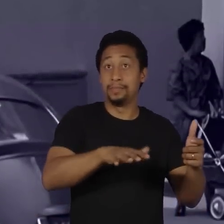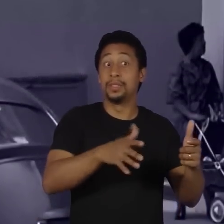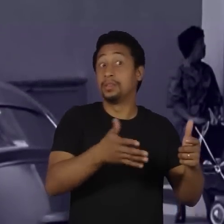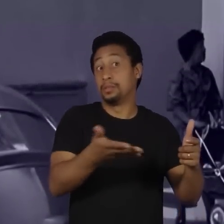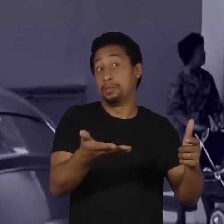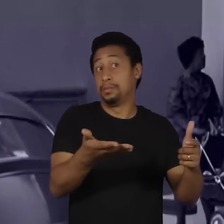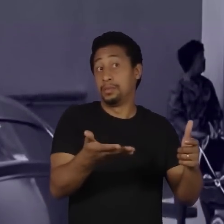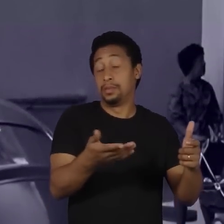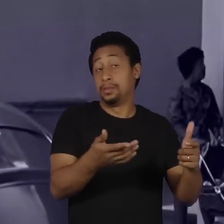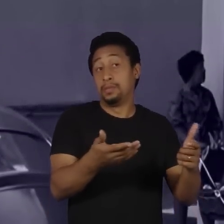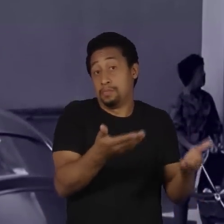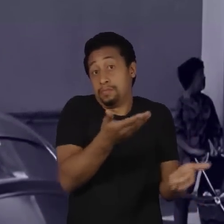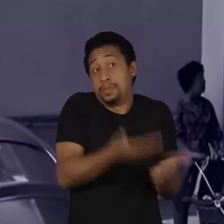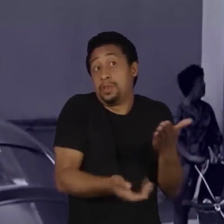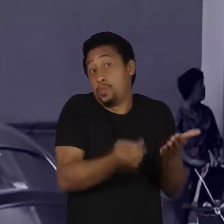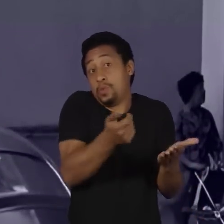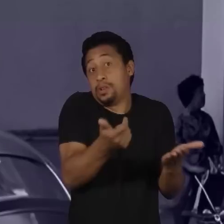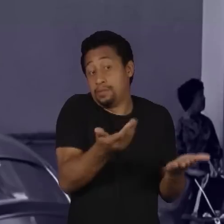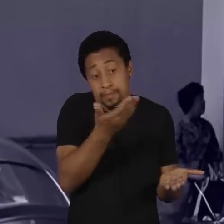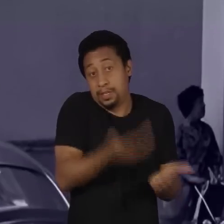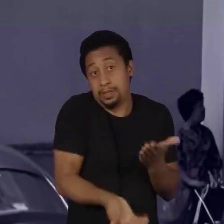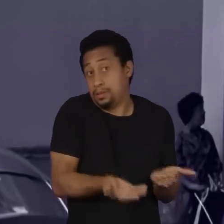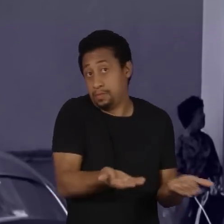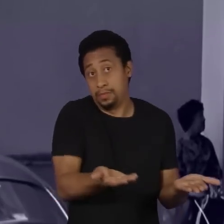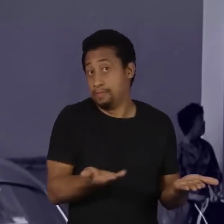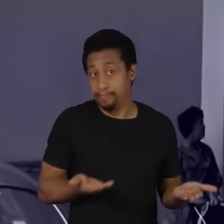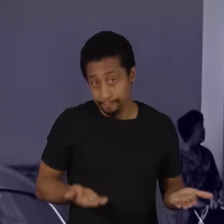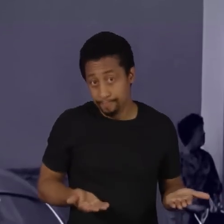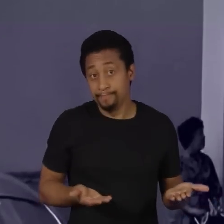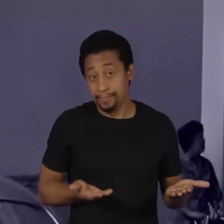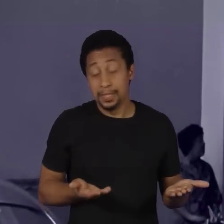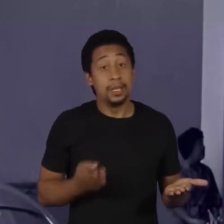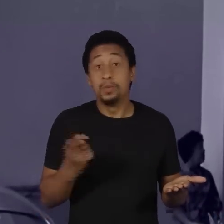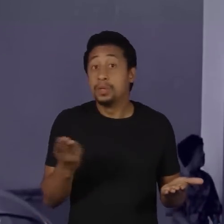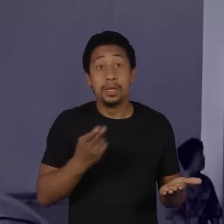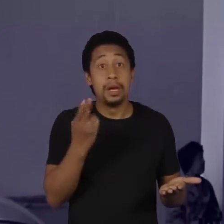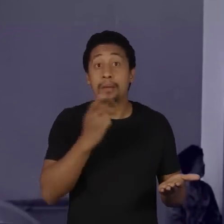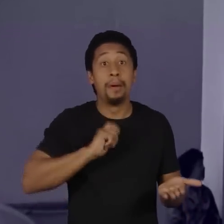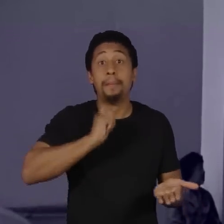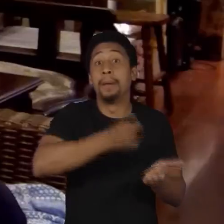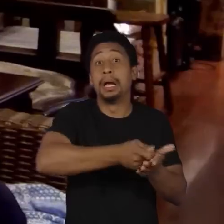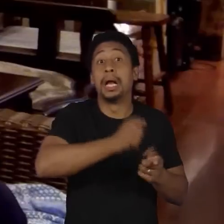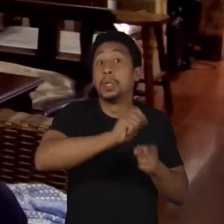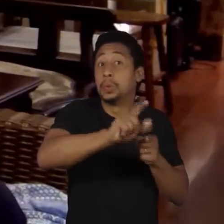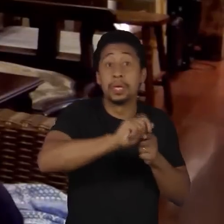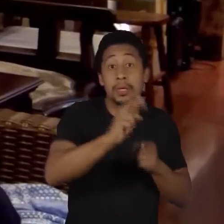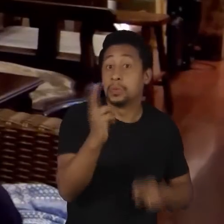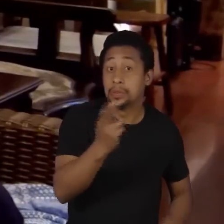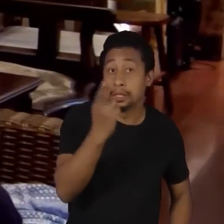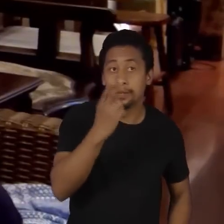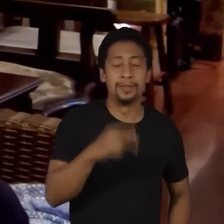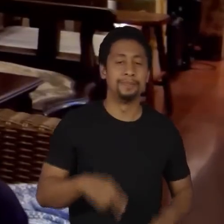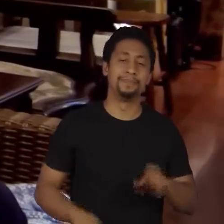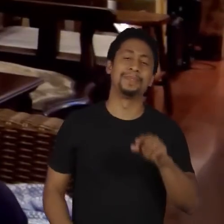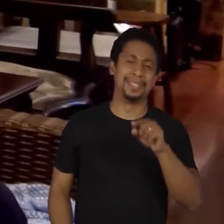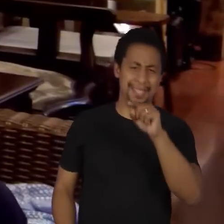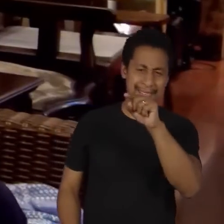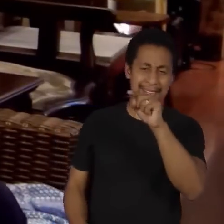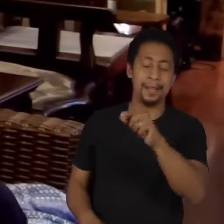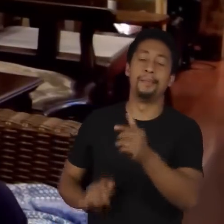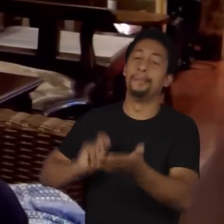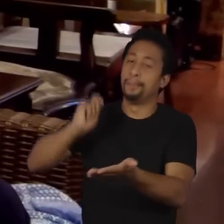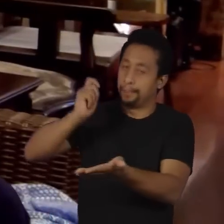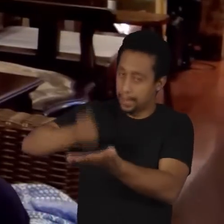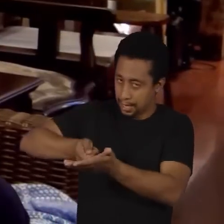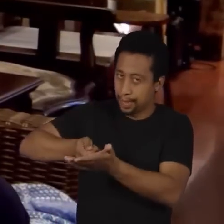pego, porque não podia manter o aluguel. Ela pagava os aluguéis